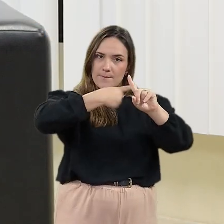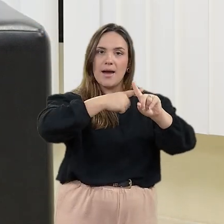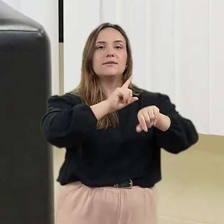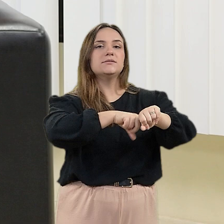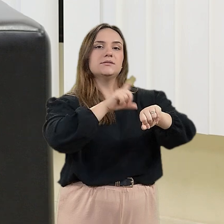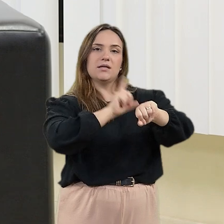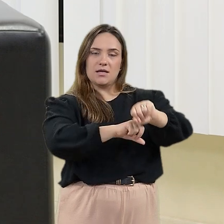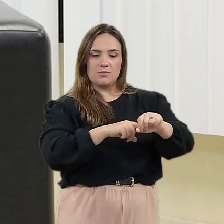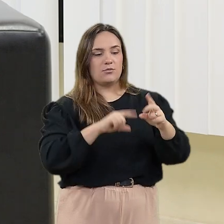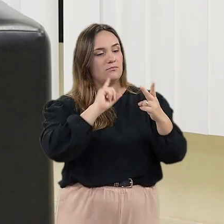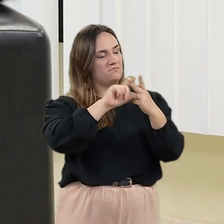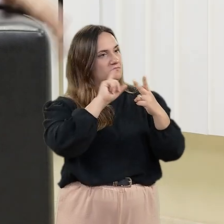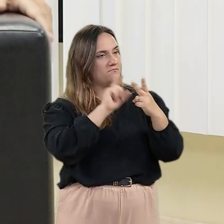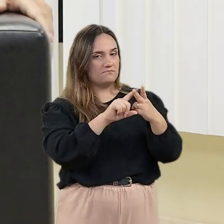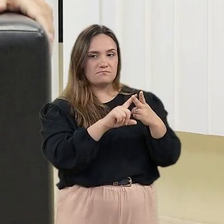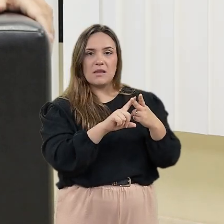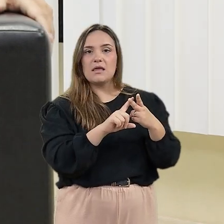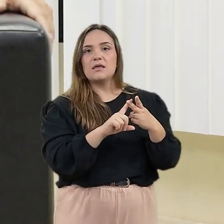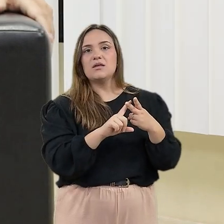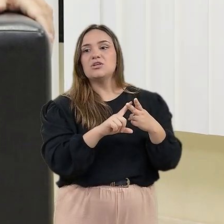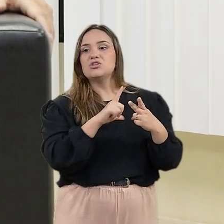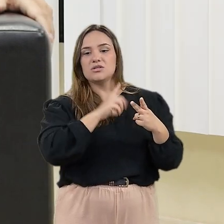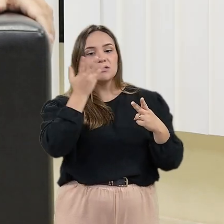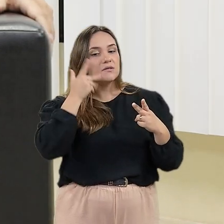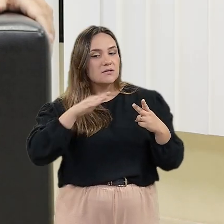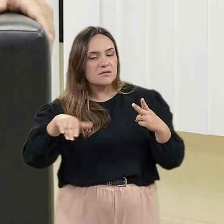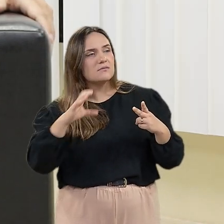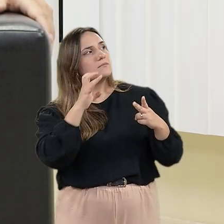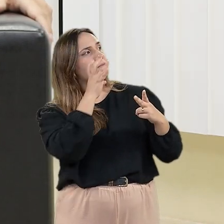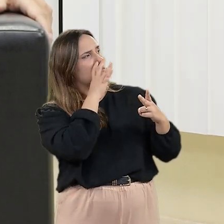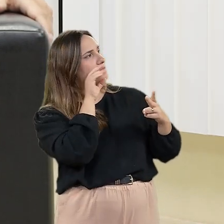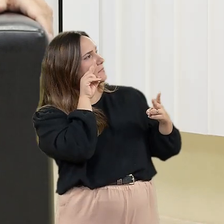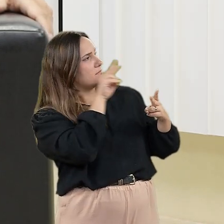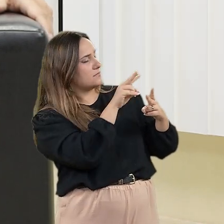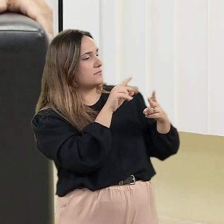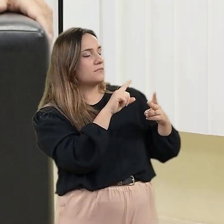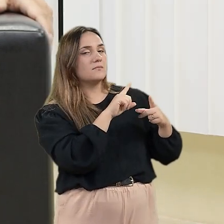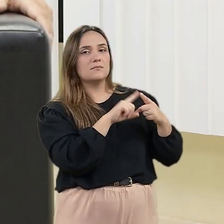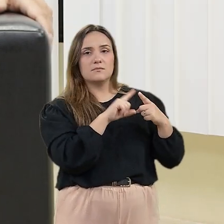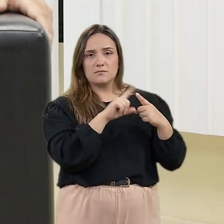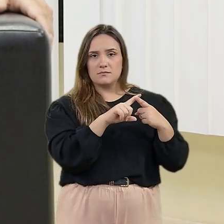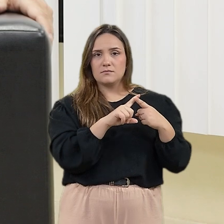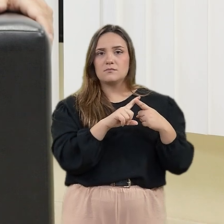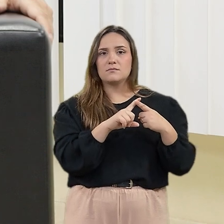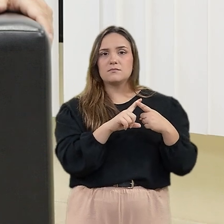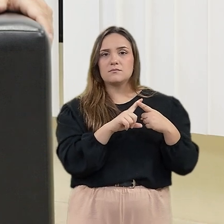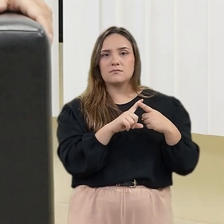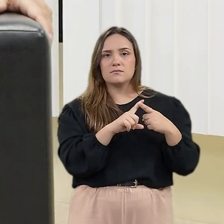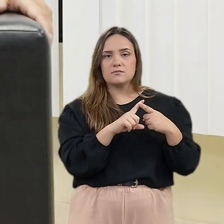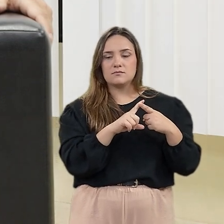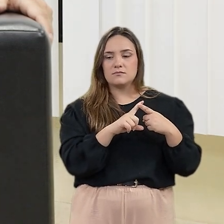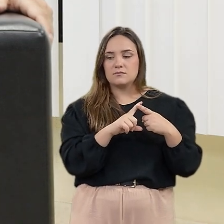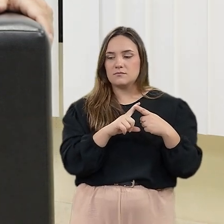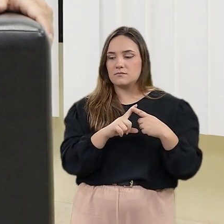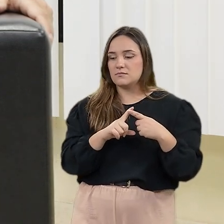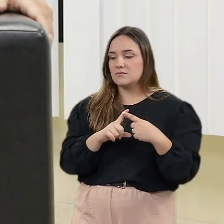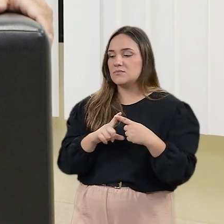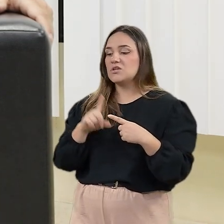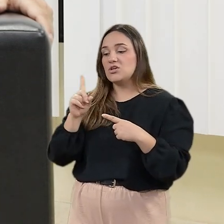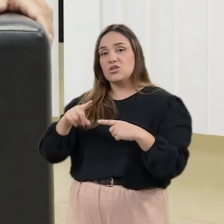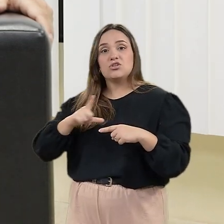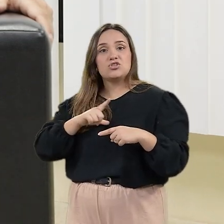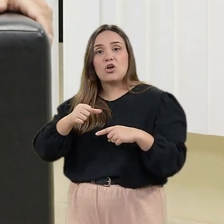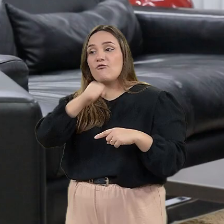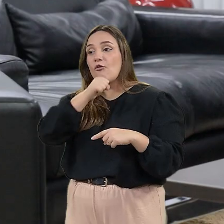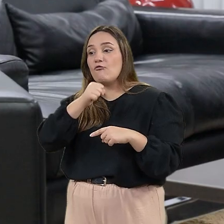foi praticado no meio ali em que tinha crianças menores de 14 anos, contra maior de